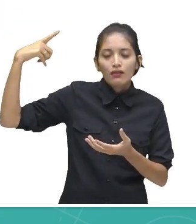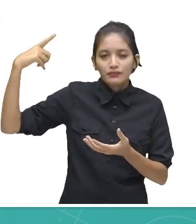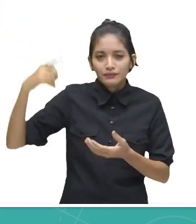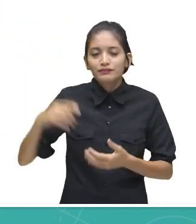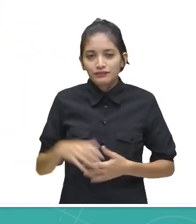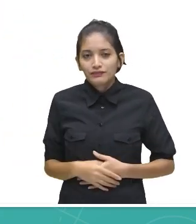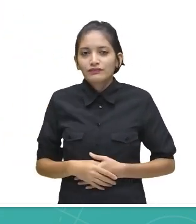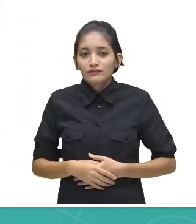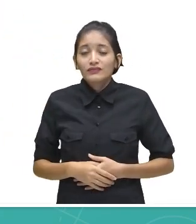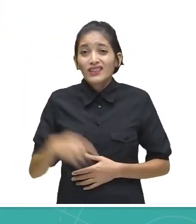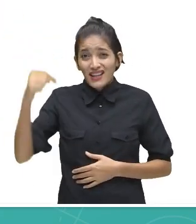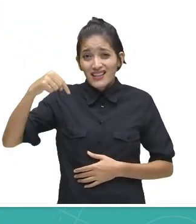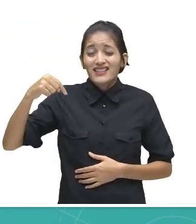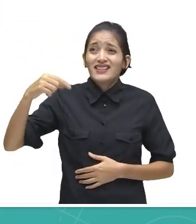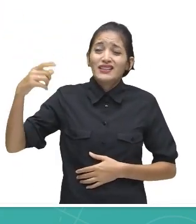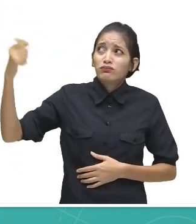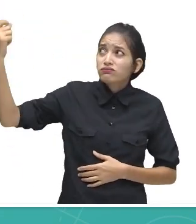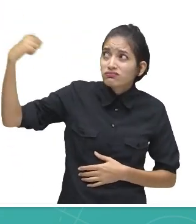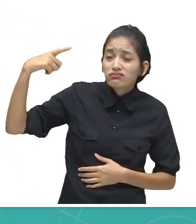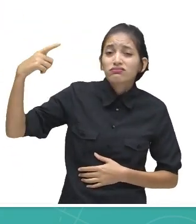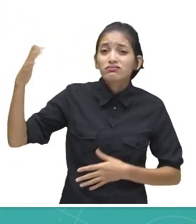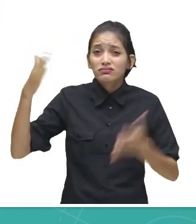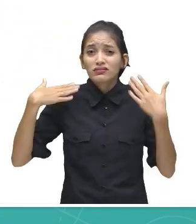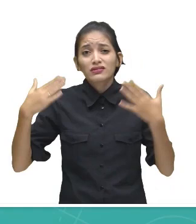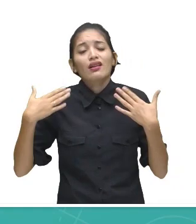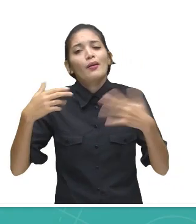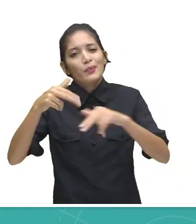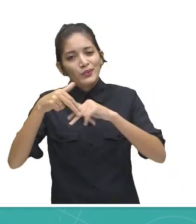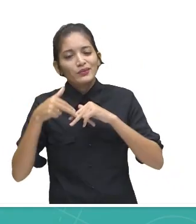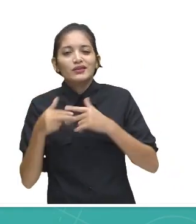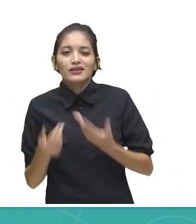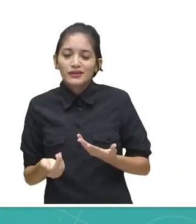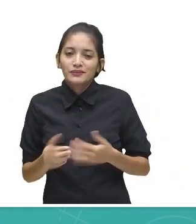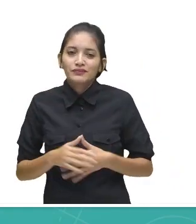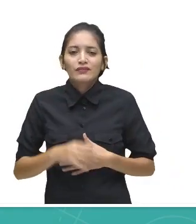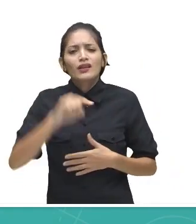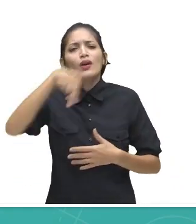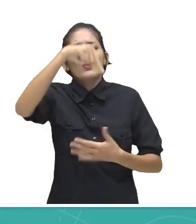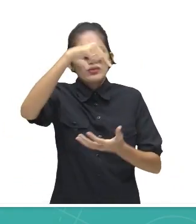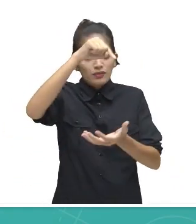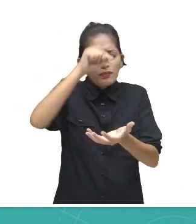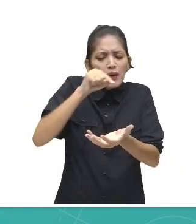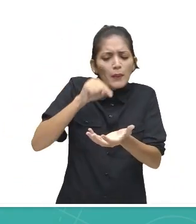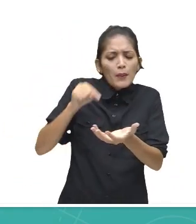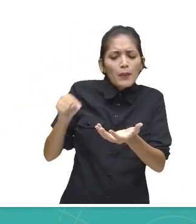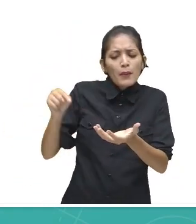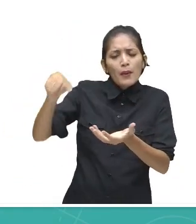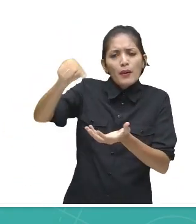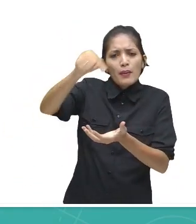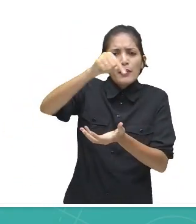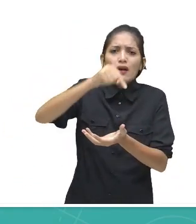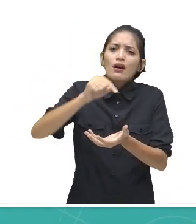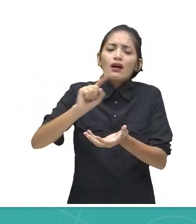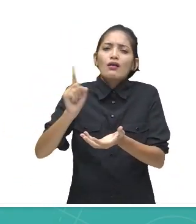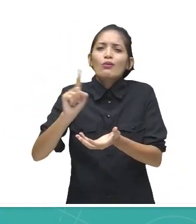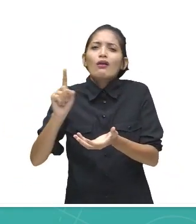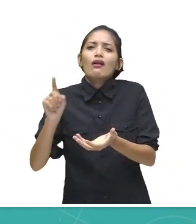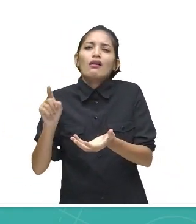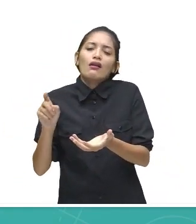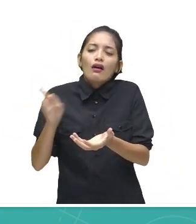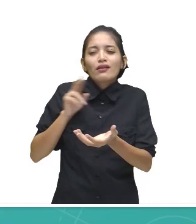solar, Aqui bate muito sol, por isso que aqui é bastante quente. Mas tem outras áreas do planeta onde essa situação já não é